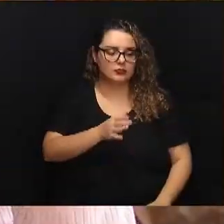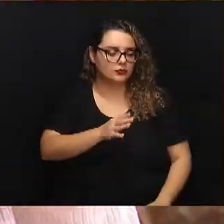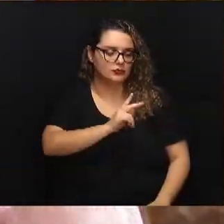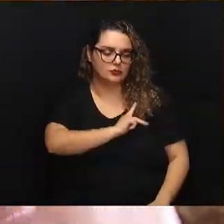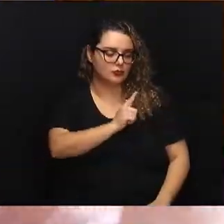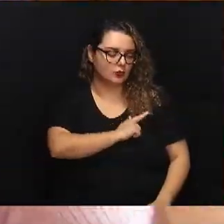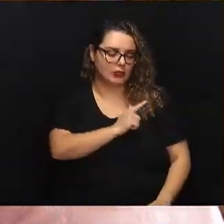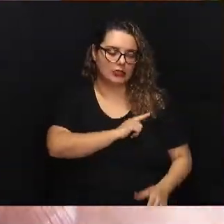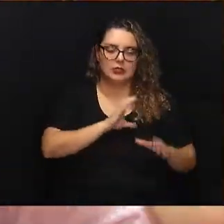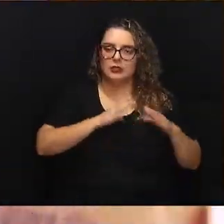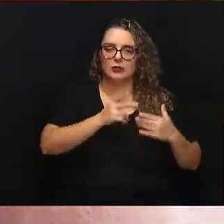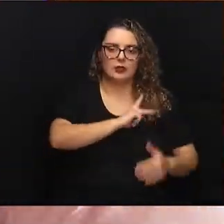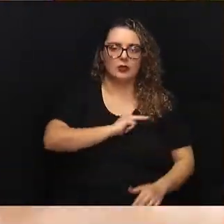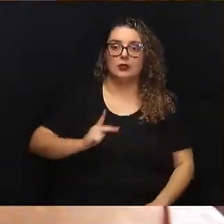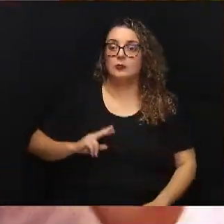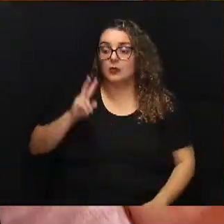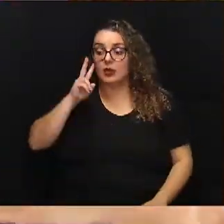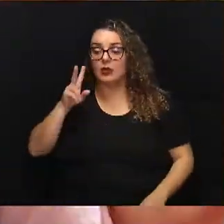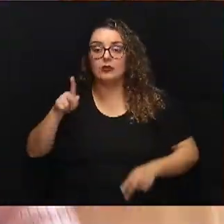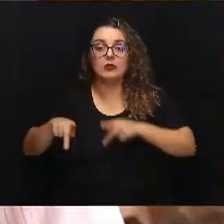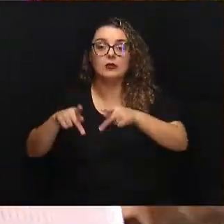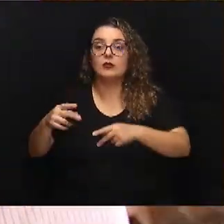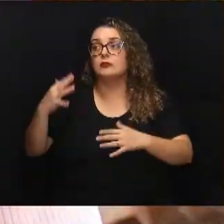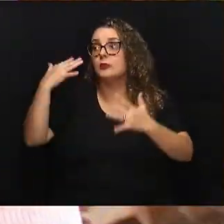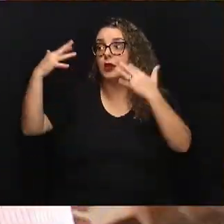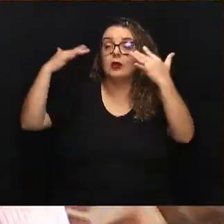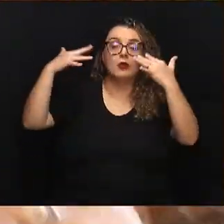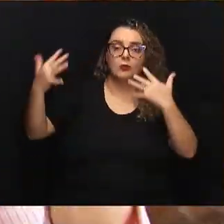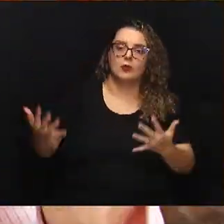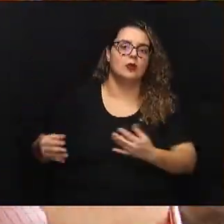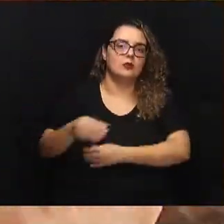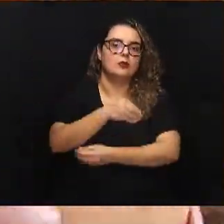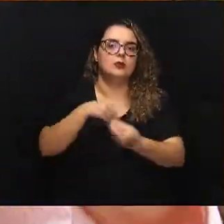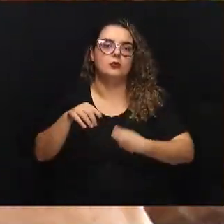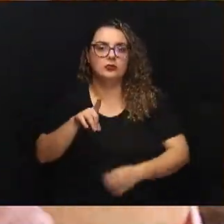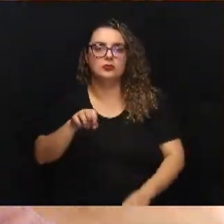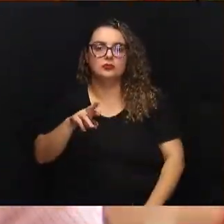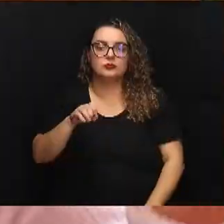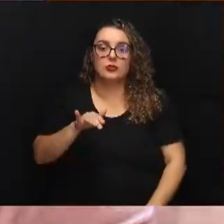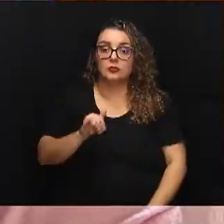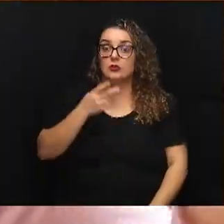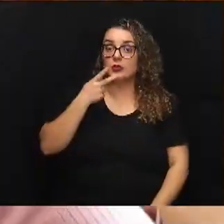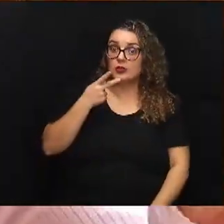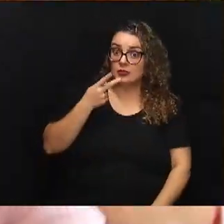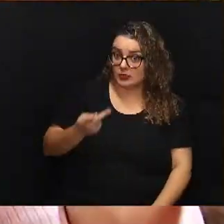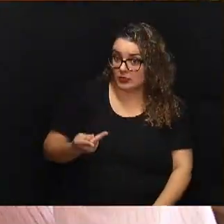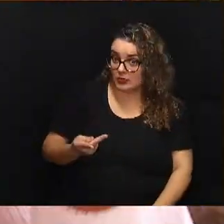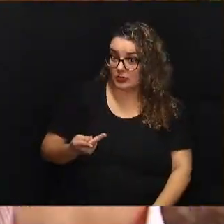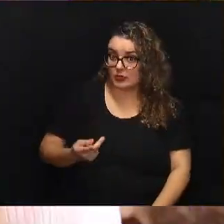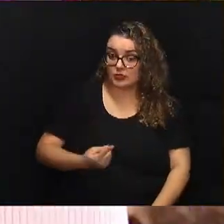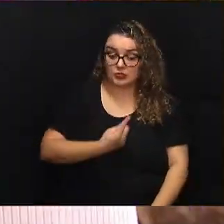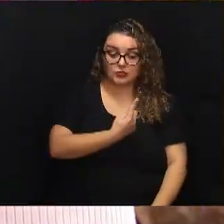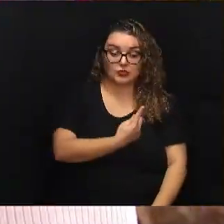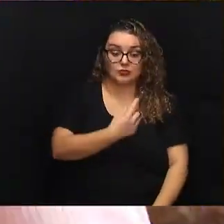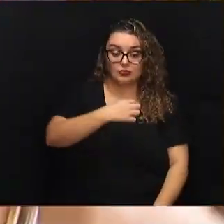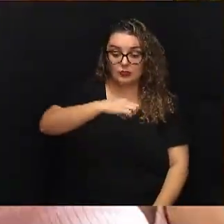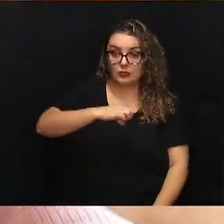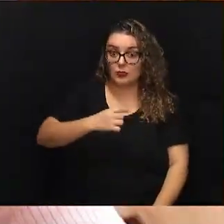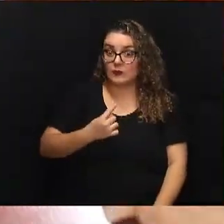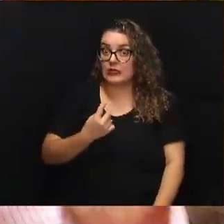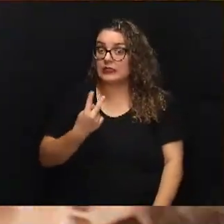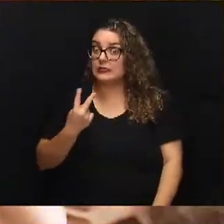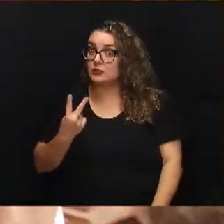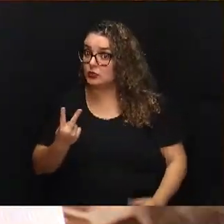que as pessoas vejam o que tem de histórias envolvendo o derby, né? Que a gente está falando de uma coisa de 1912, né?